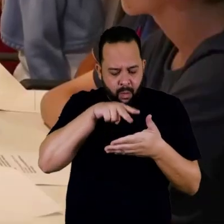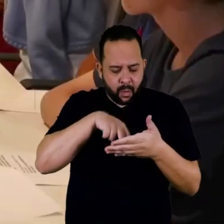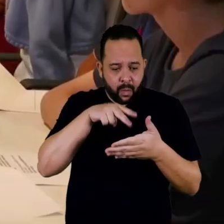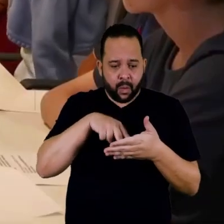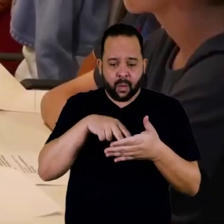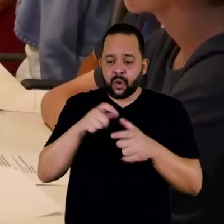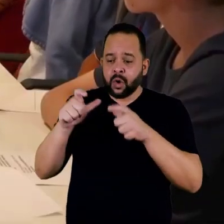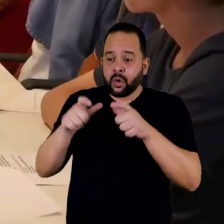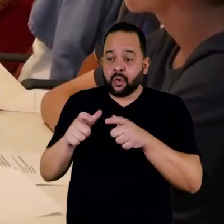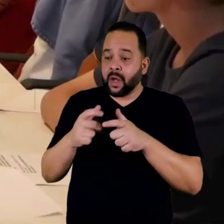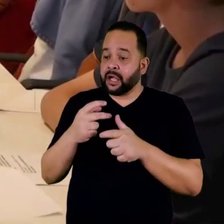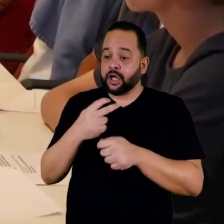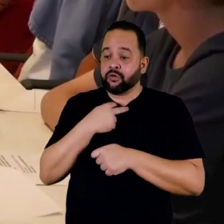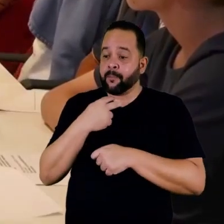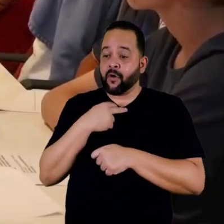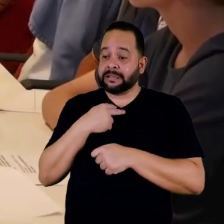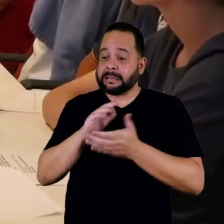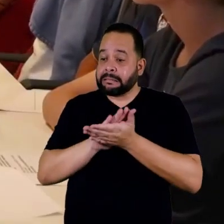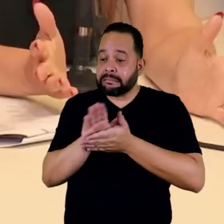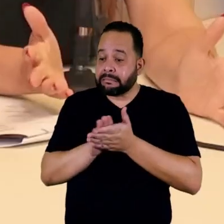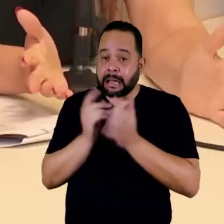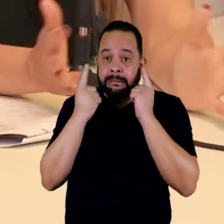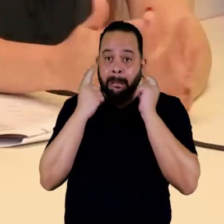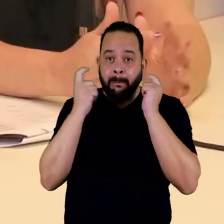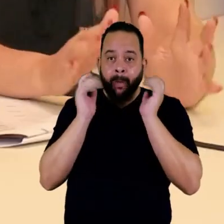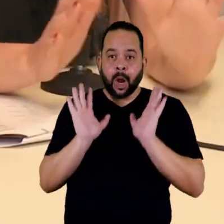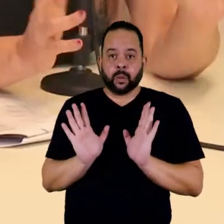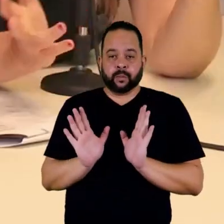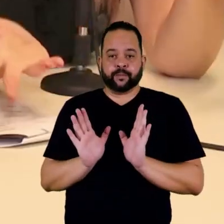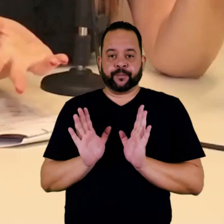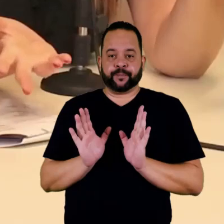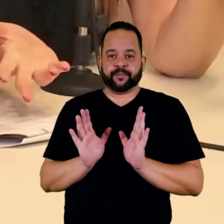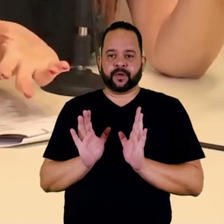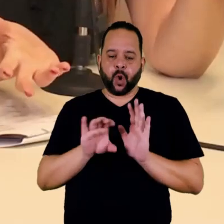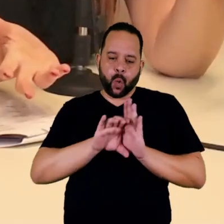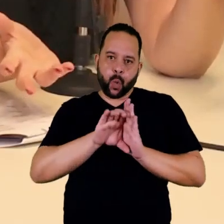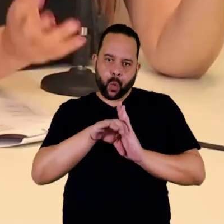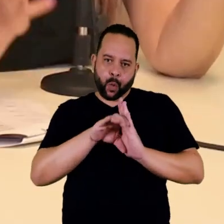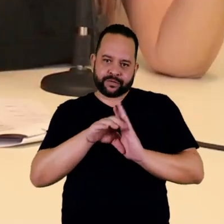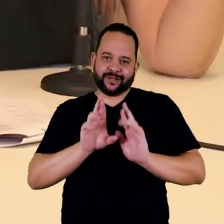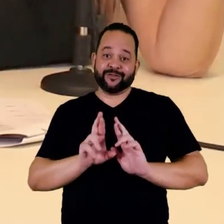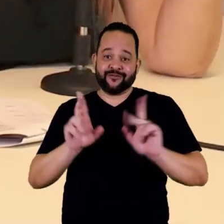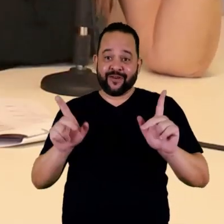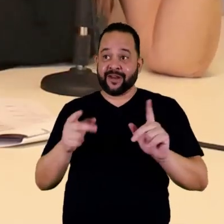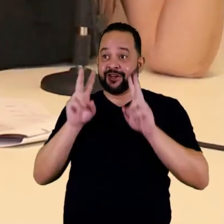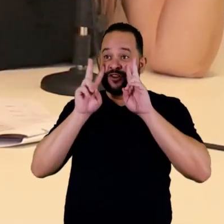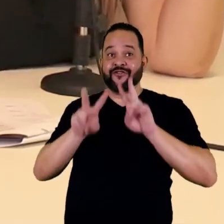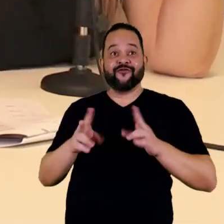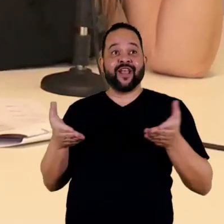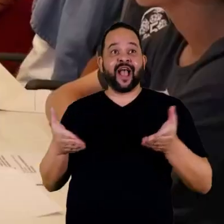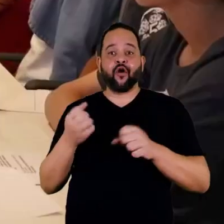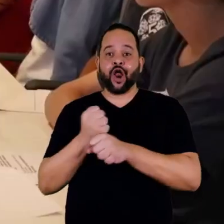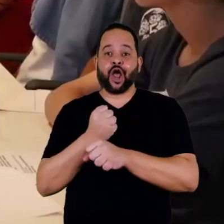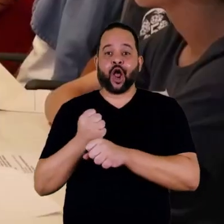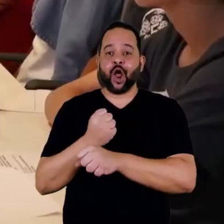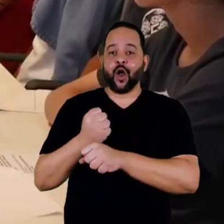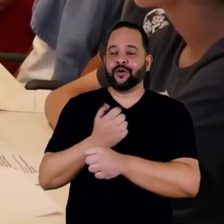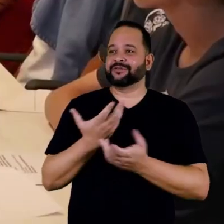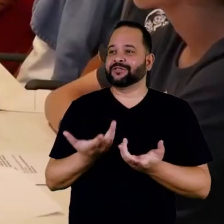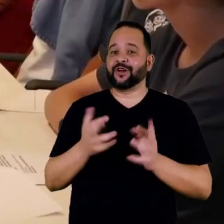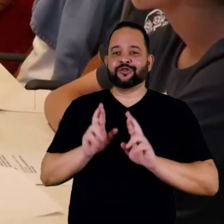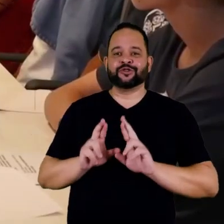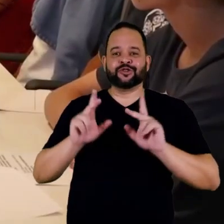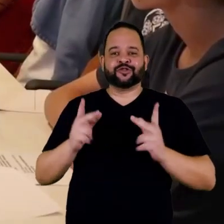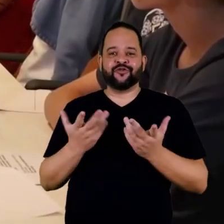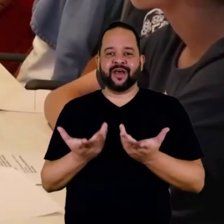não se pode nem respirar mais profundamente né então é é um outro conceito Quando você vê essa construção de uma coisa